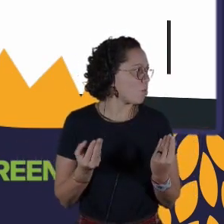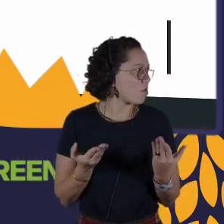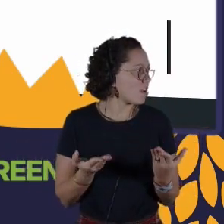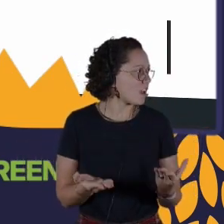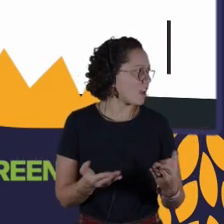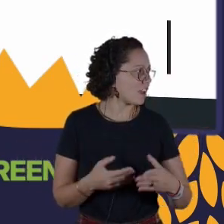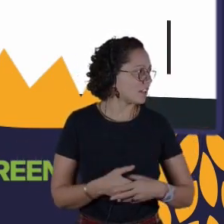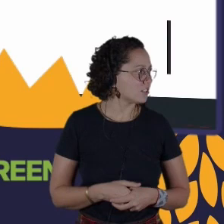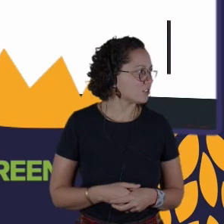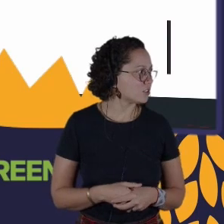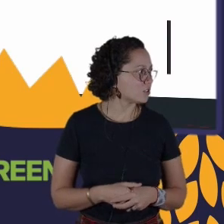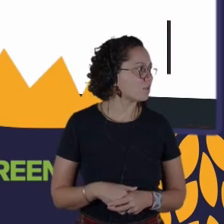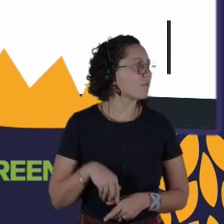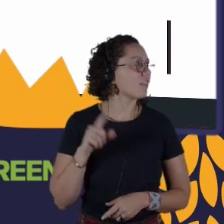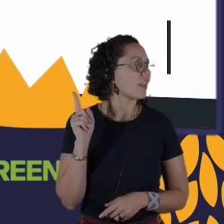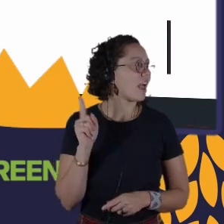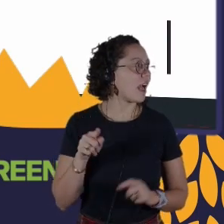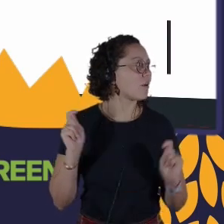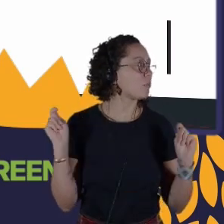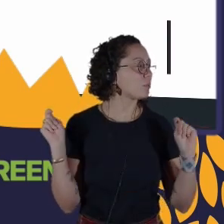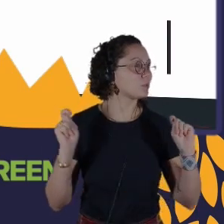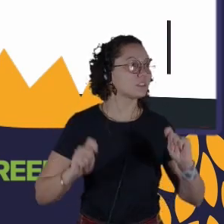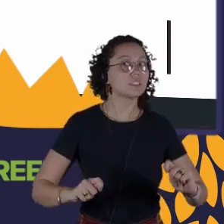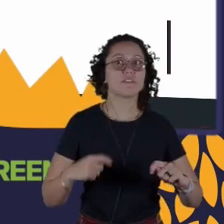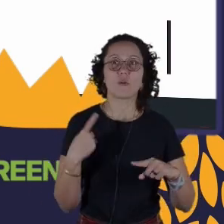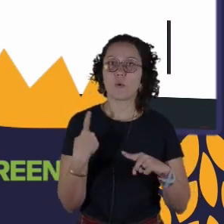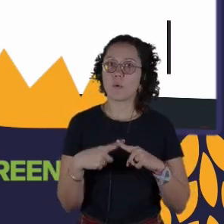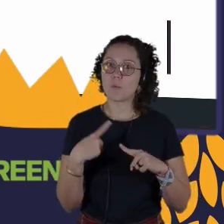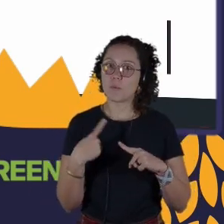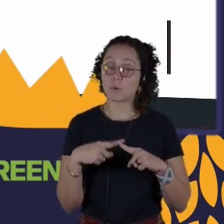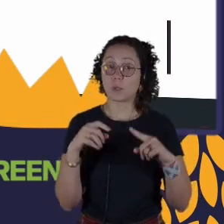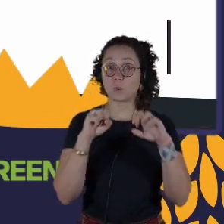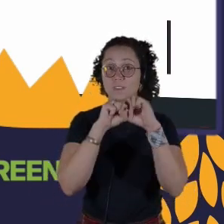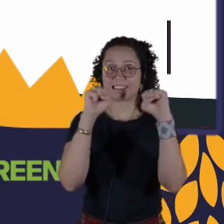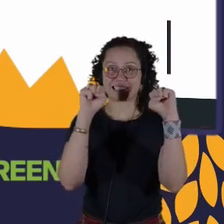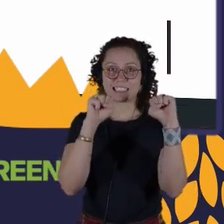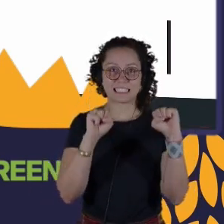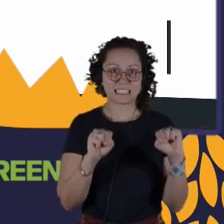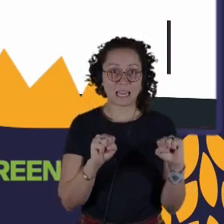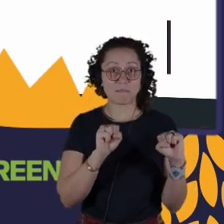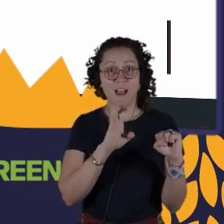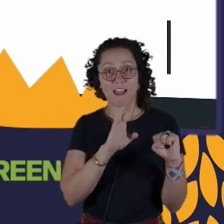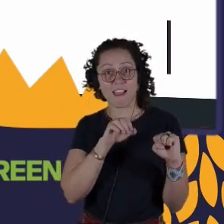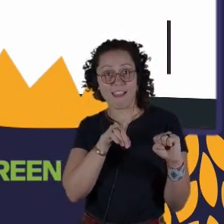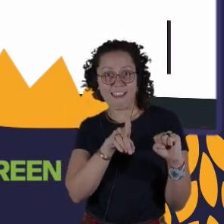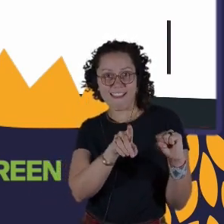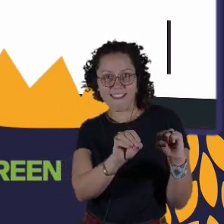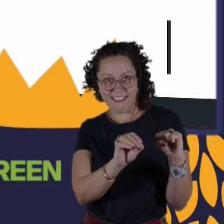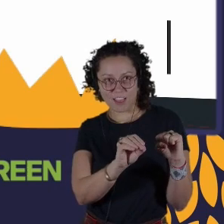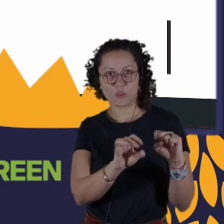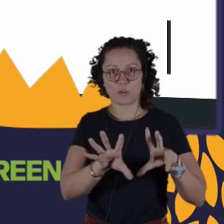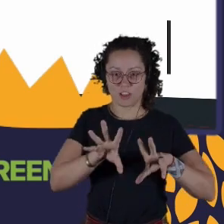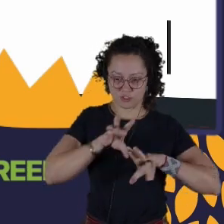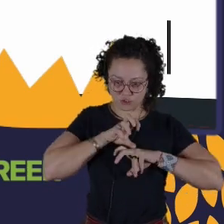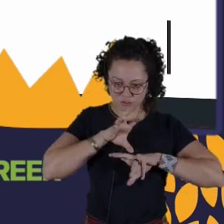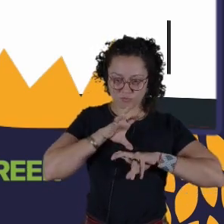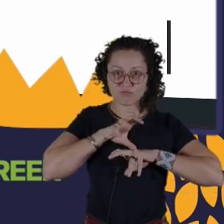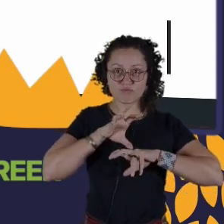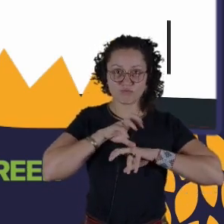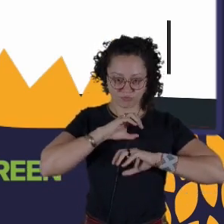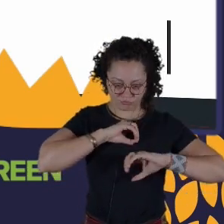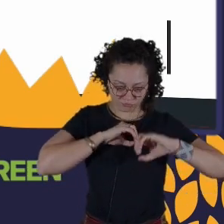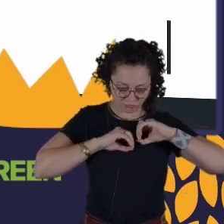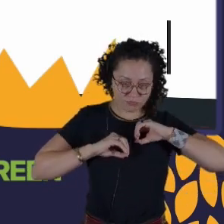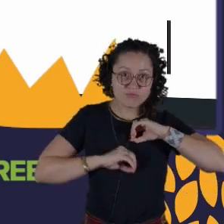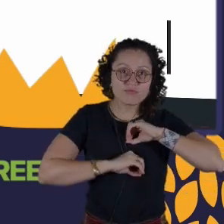Isso é possível porque nosso sistema endocannabinoide, onde os canabinoides da planta